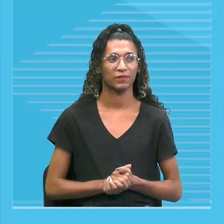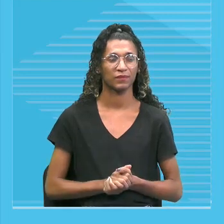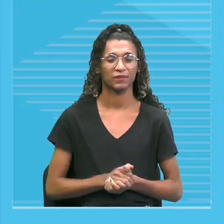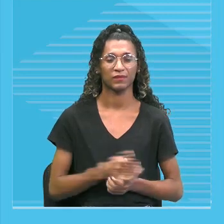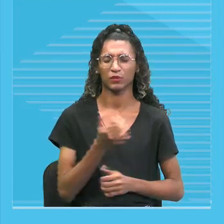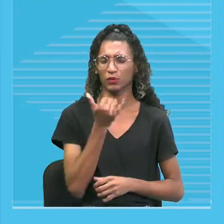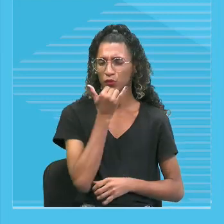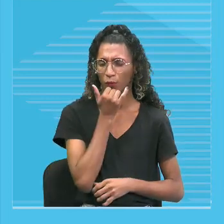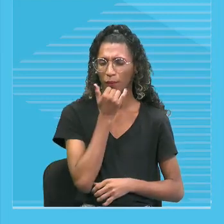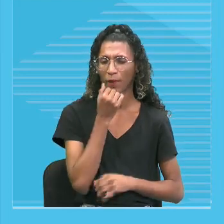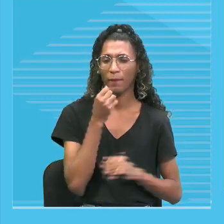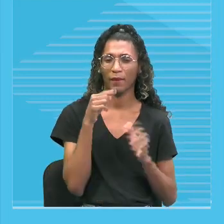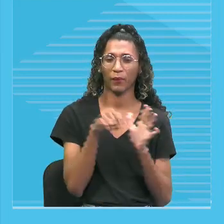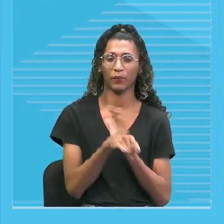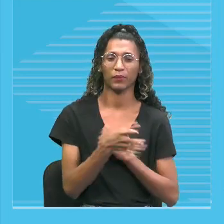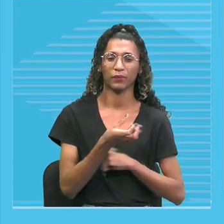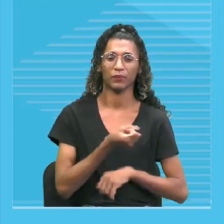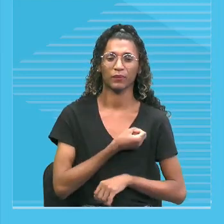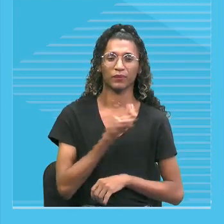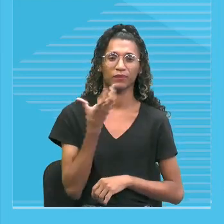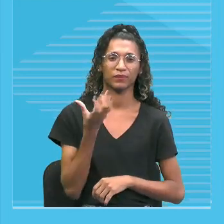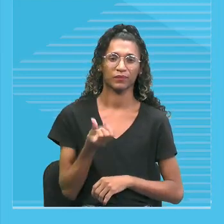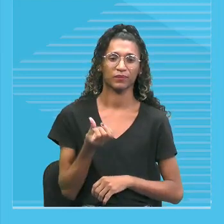aliás é a sexta né